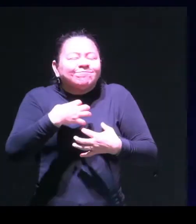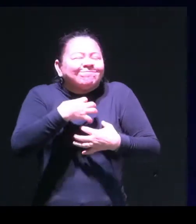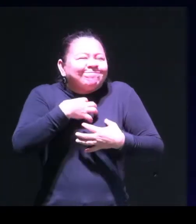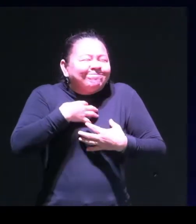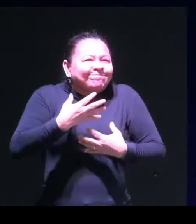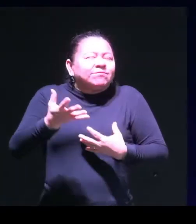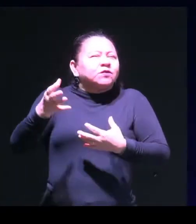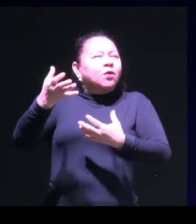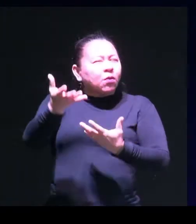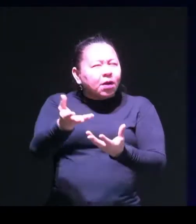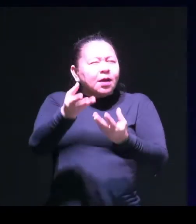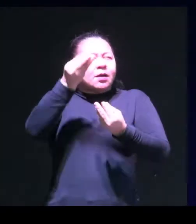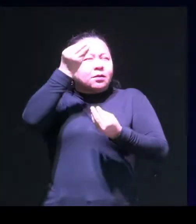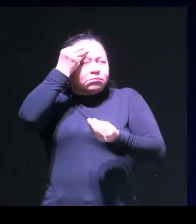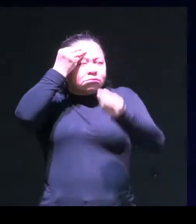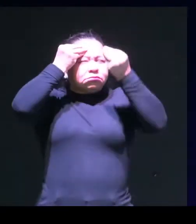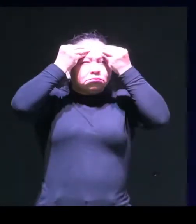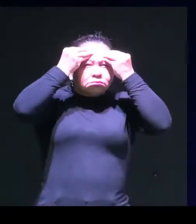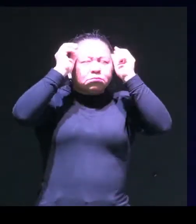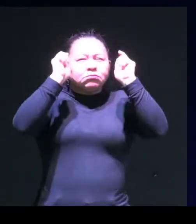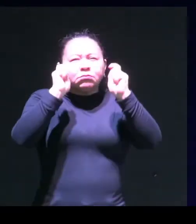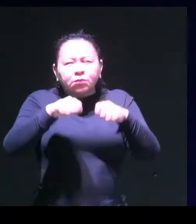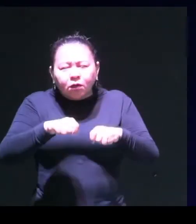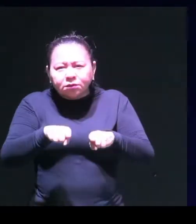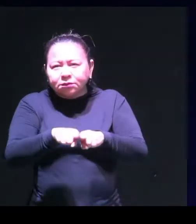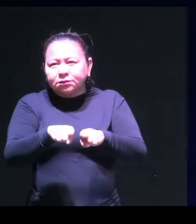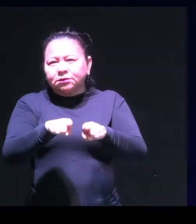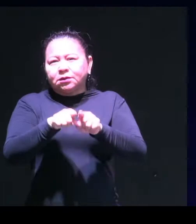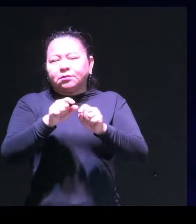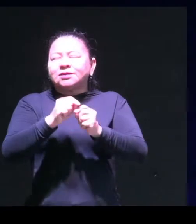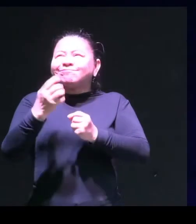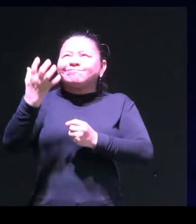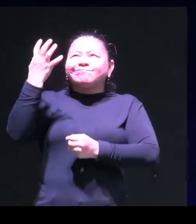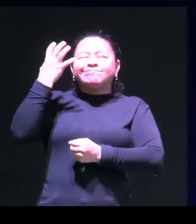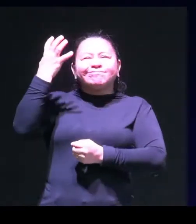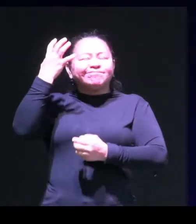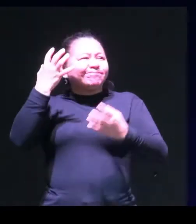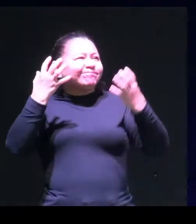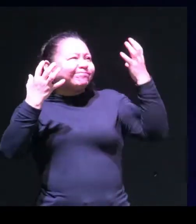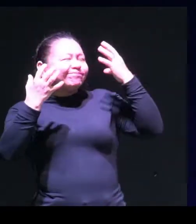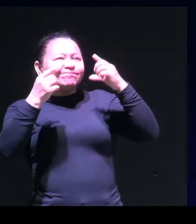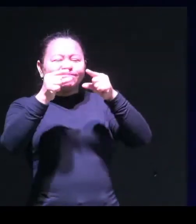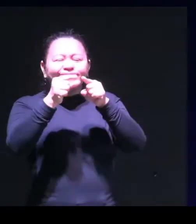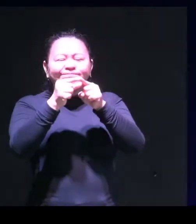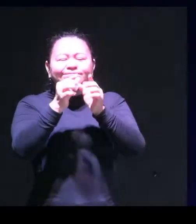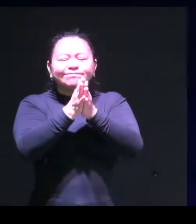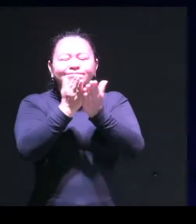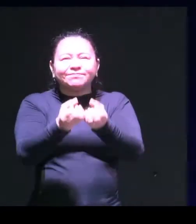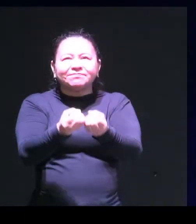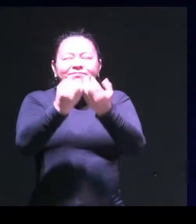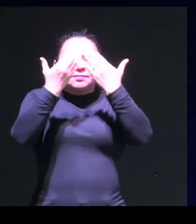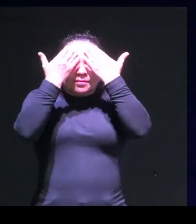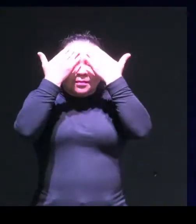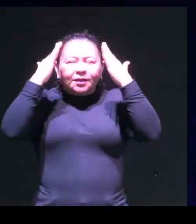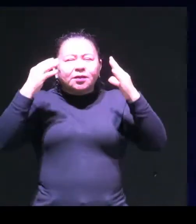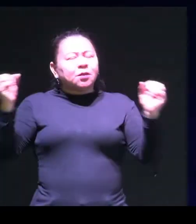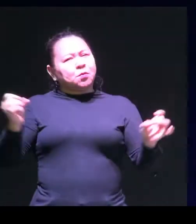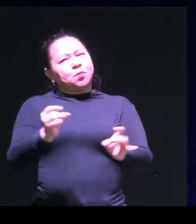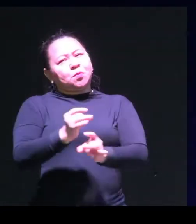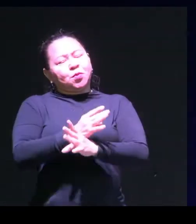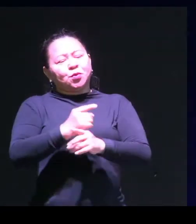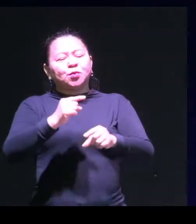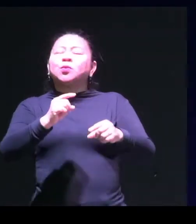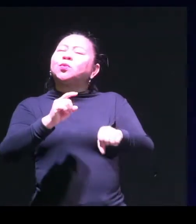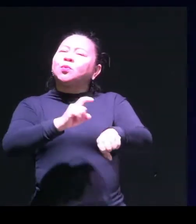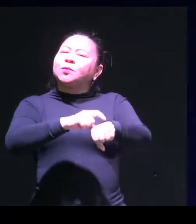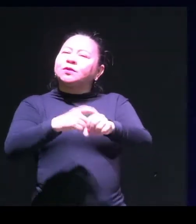YouTube, possam ser influenciadas pela tua palavra para estarem prontos para o momento da